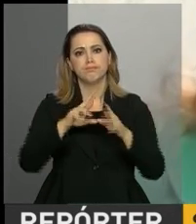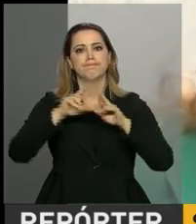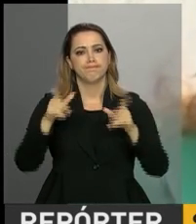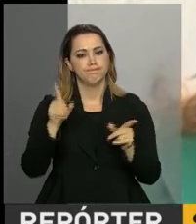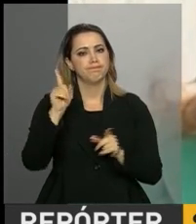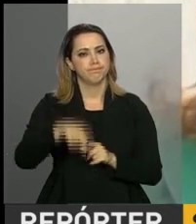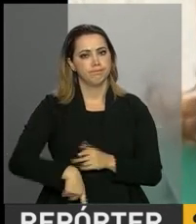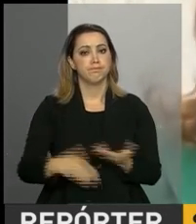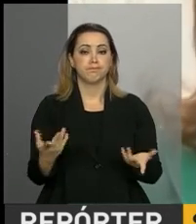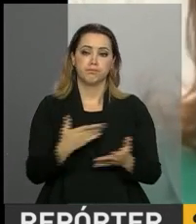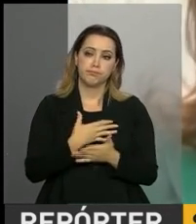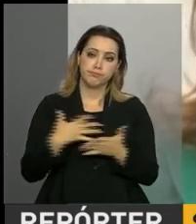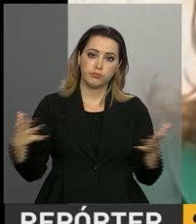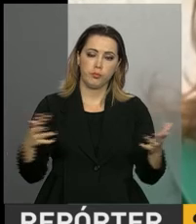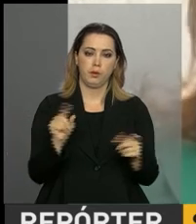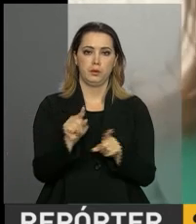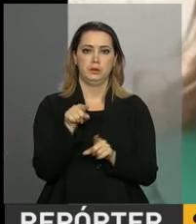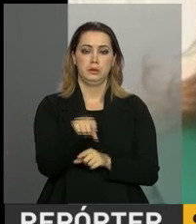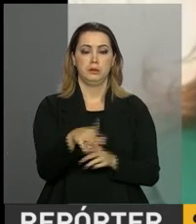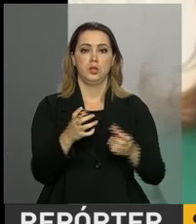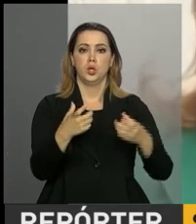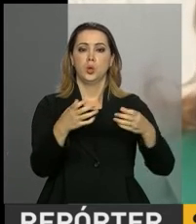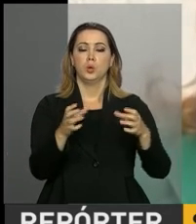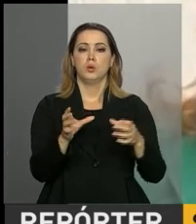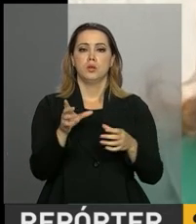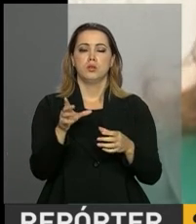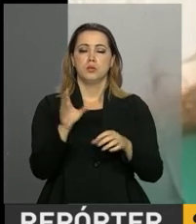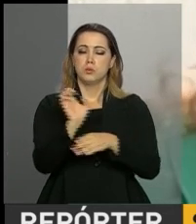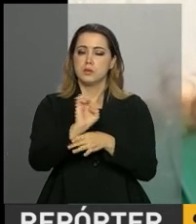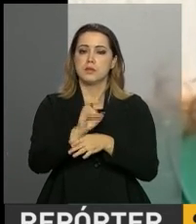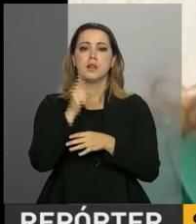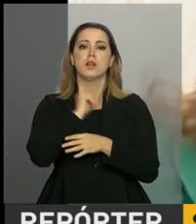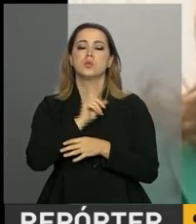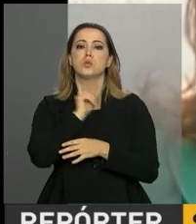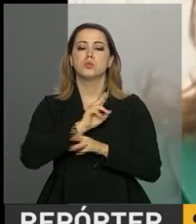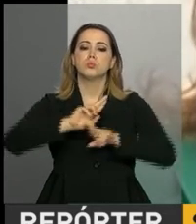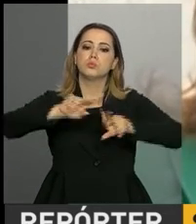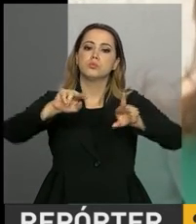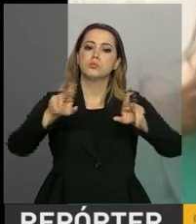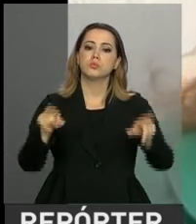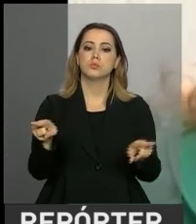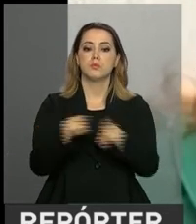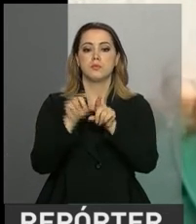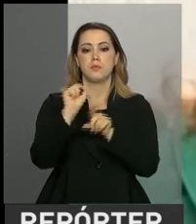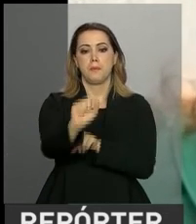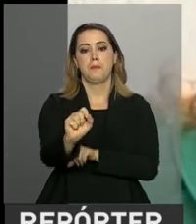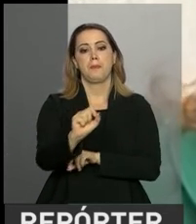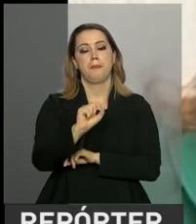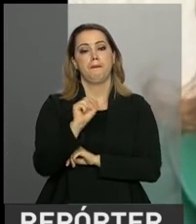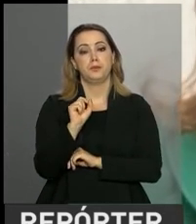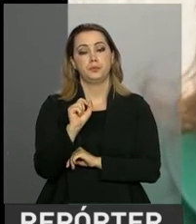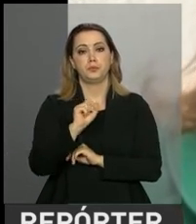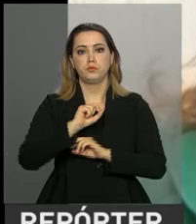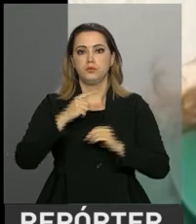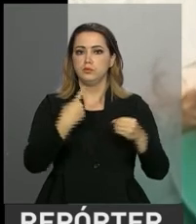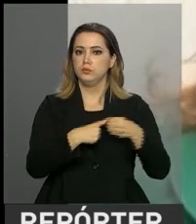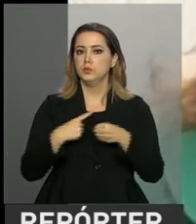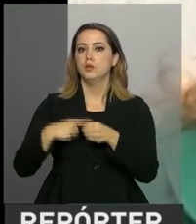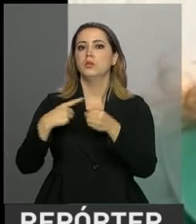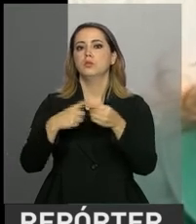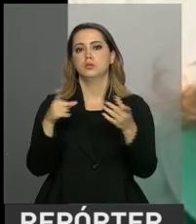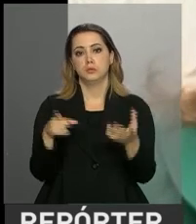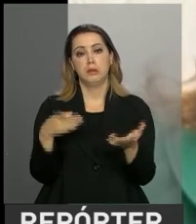apontou que algumas cidades de minas como governador valadares mutum novo cruzeiro aimorés estão em